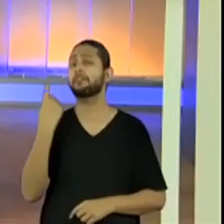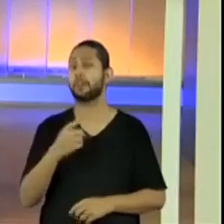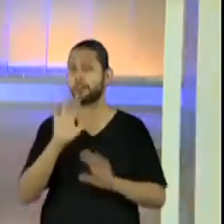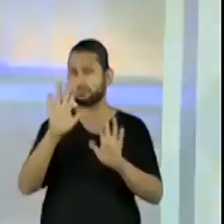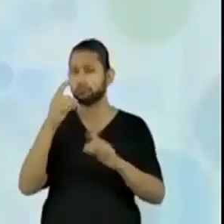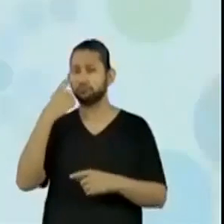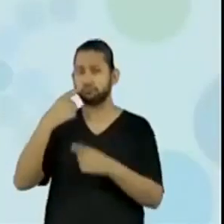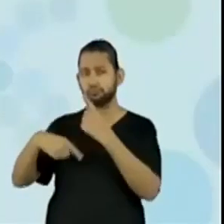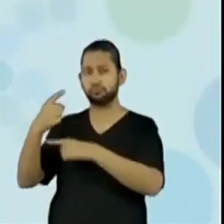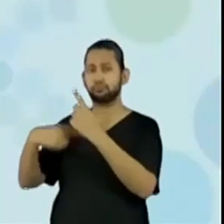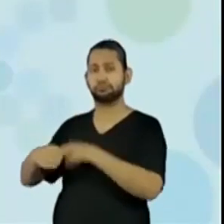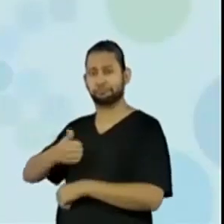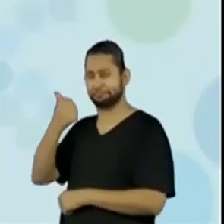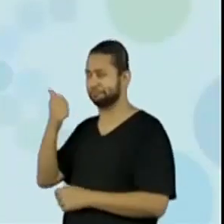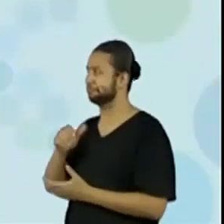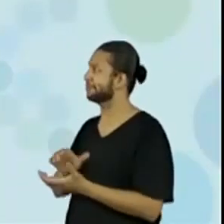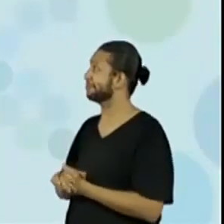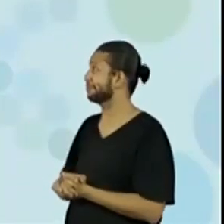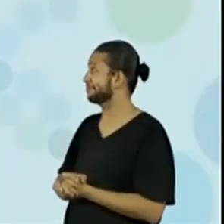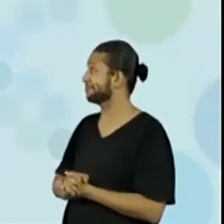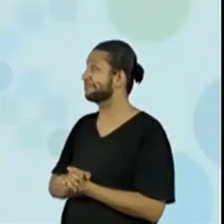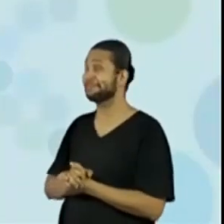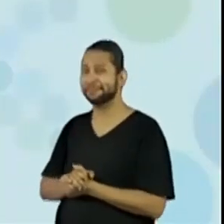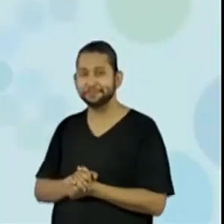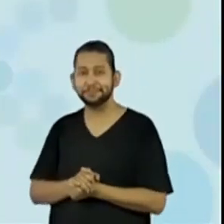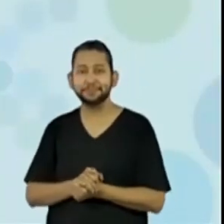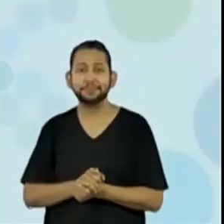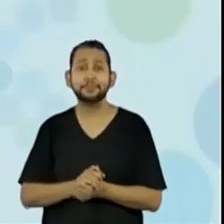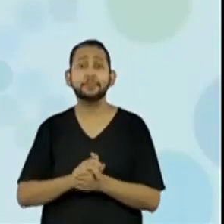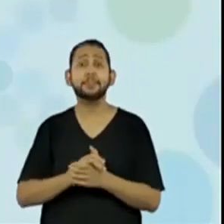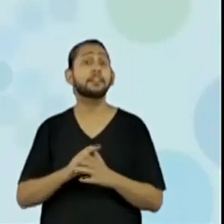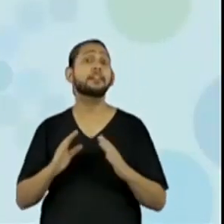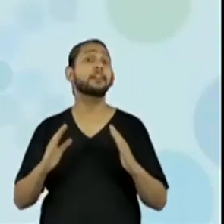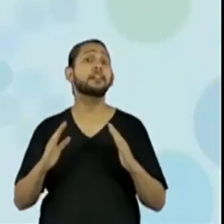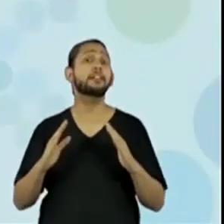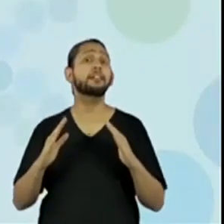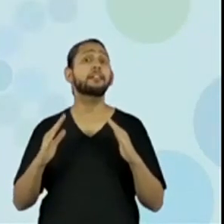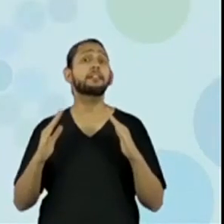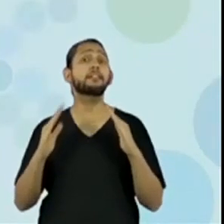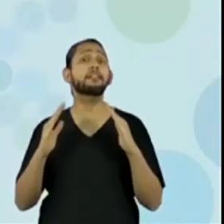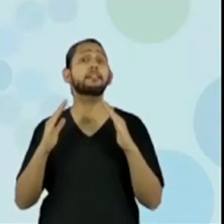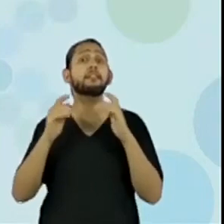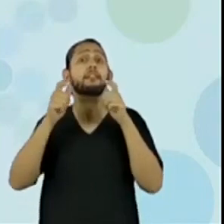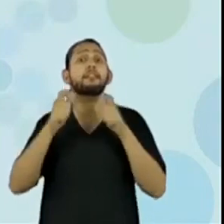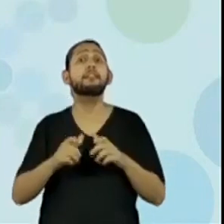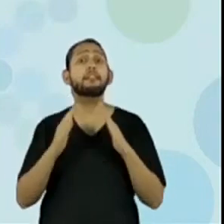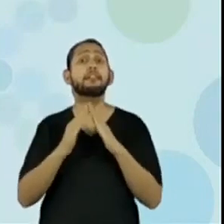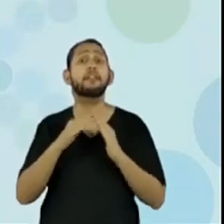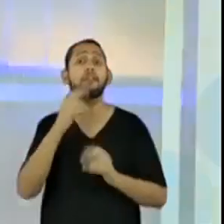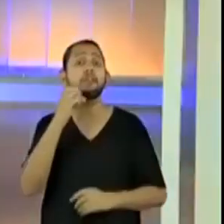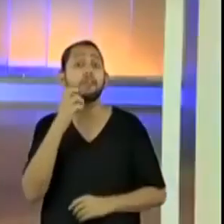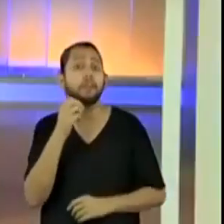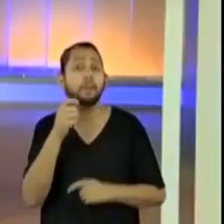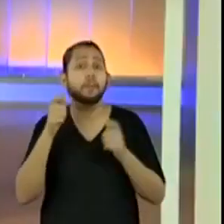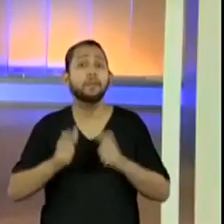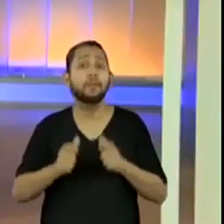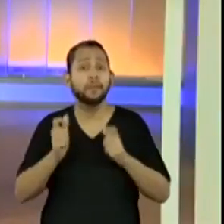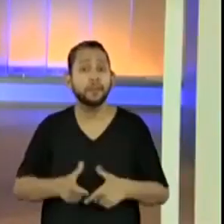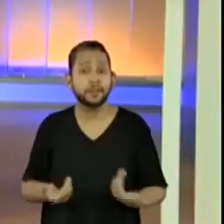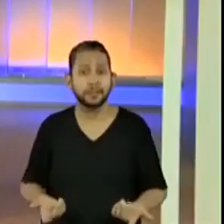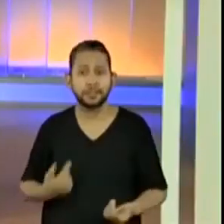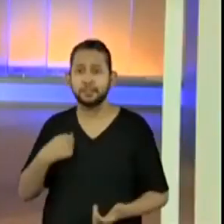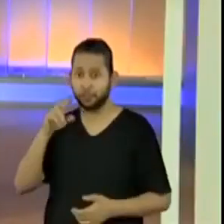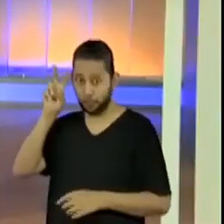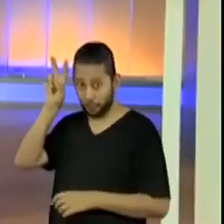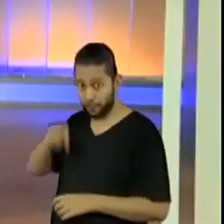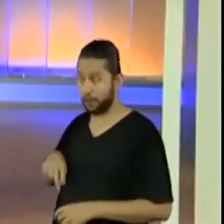lá nas questões. Então, onde morava a avó de Chapeuzinho? Vamos procurar lá no texto? Onde